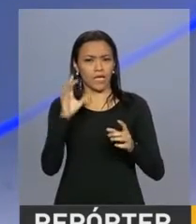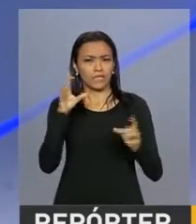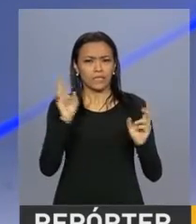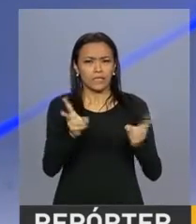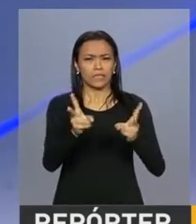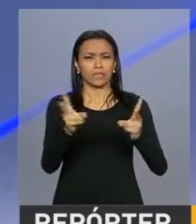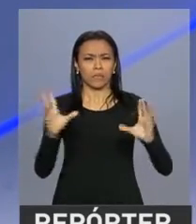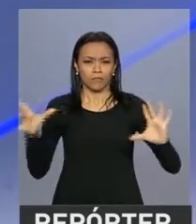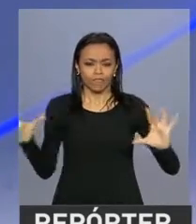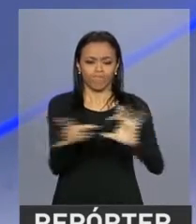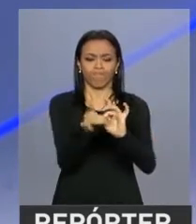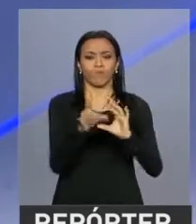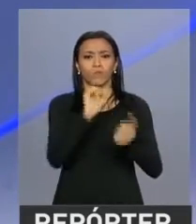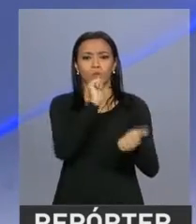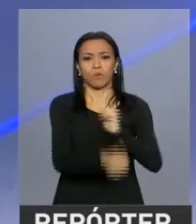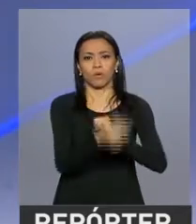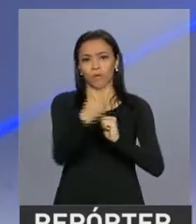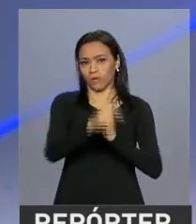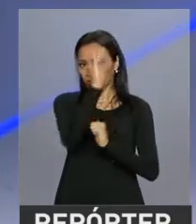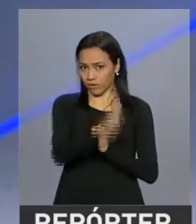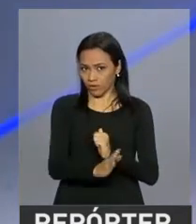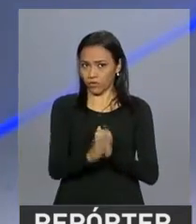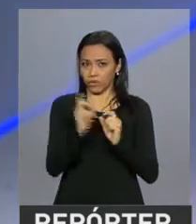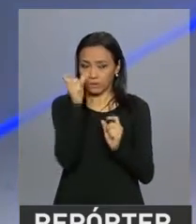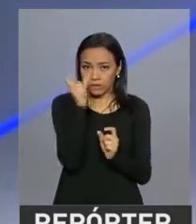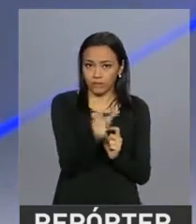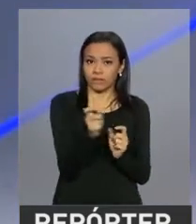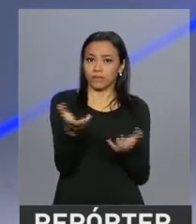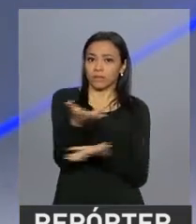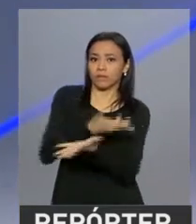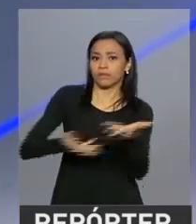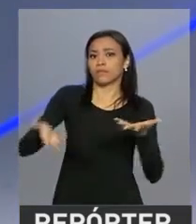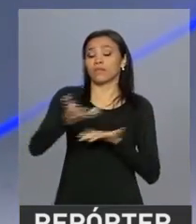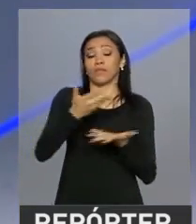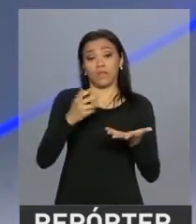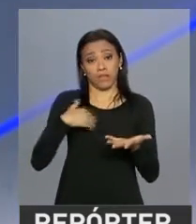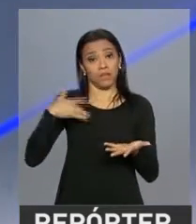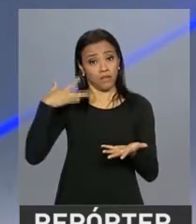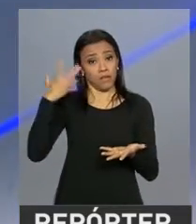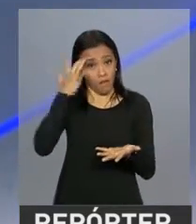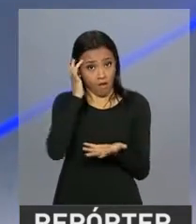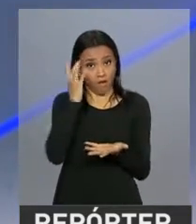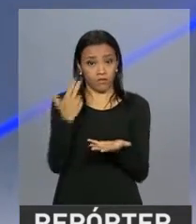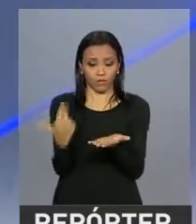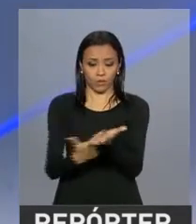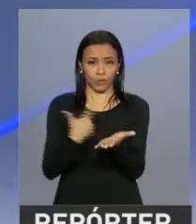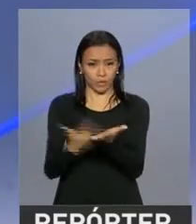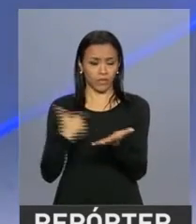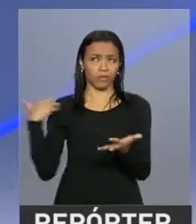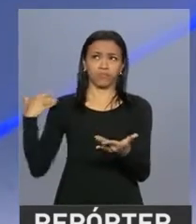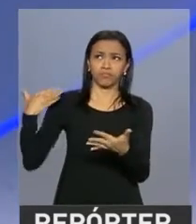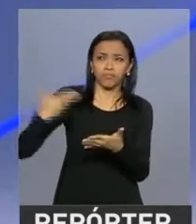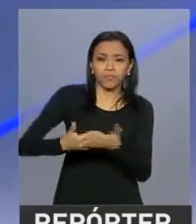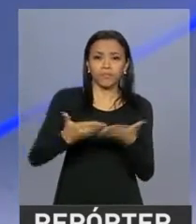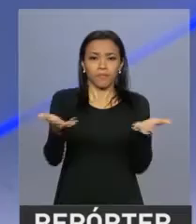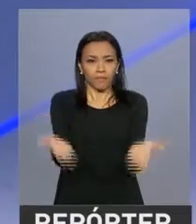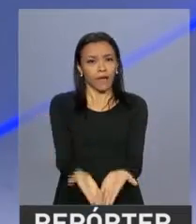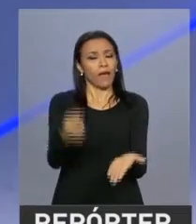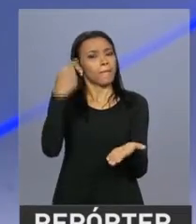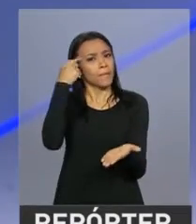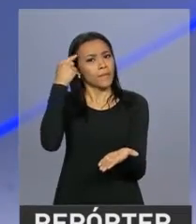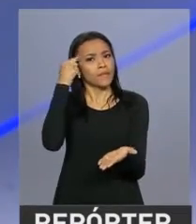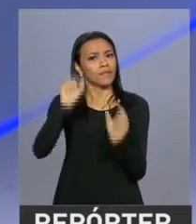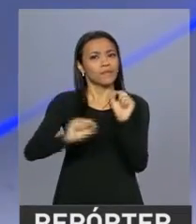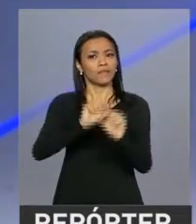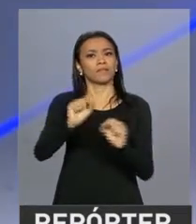O grande esporte nacional. E eu acho que os livros, de alguns anos para cá, eles começam a refletir